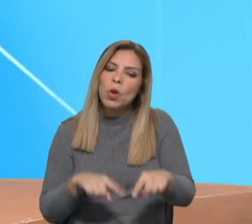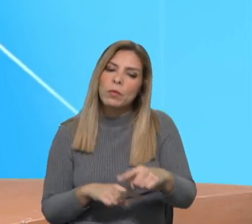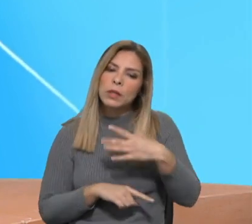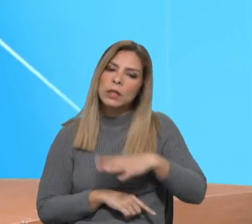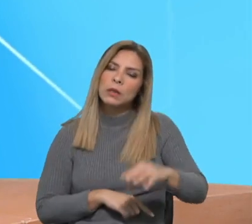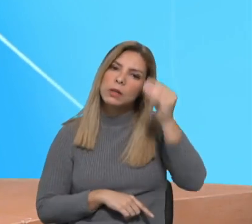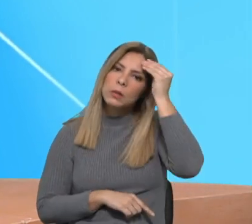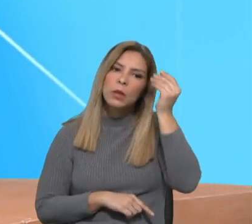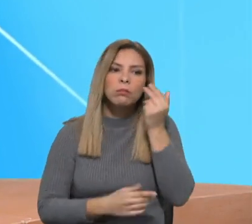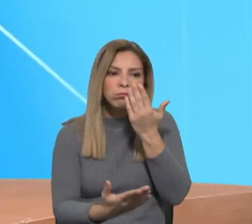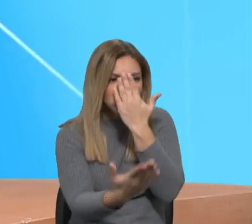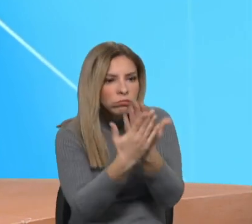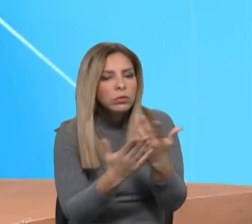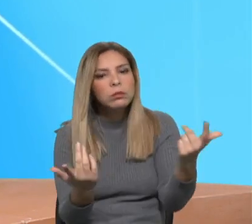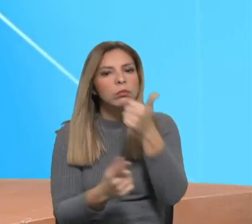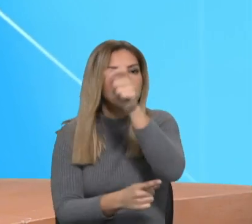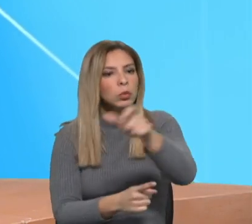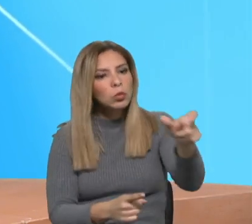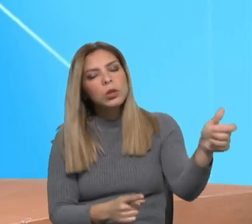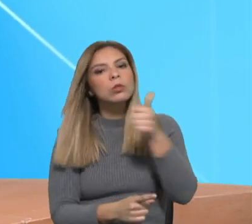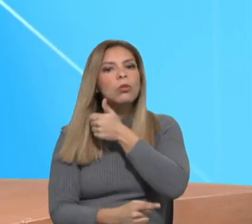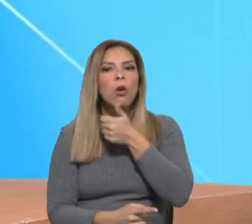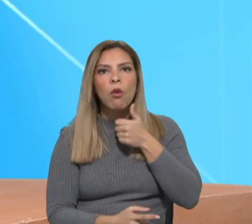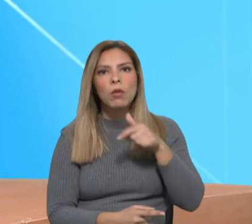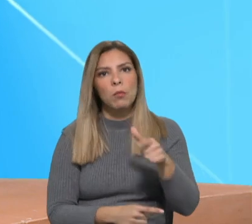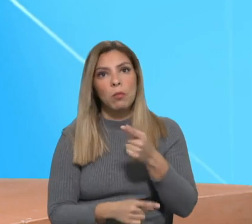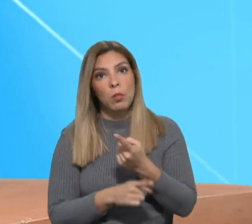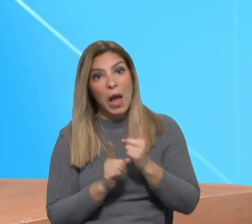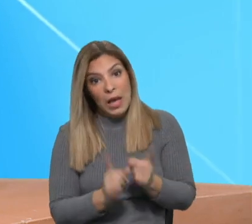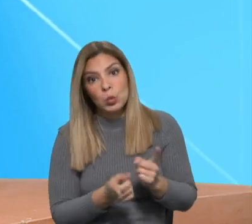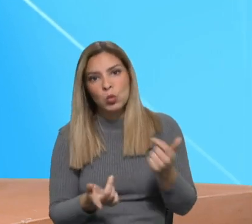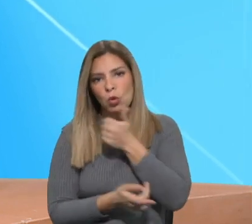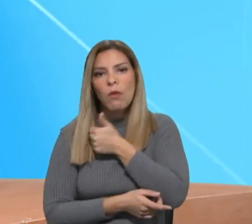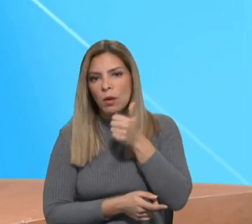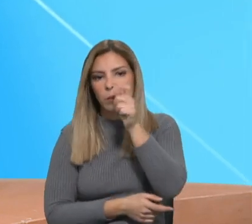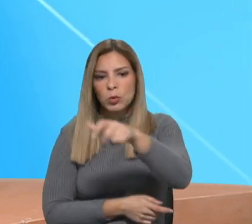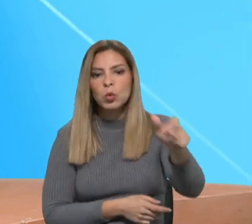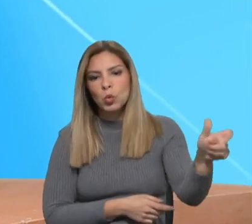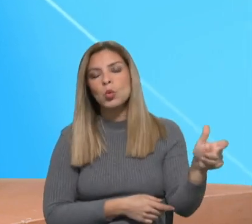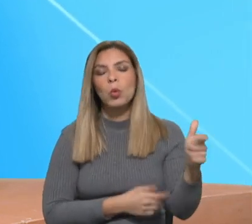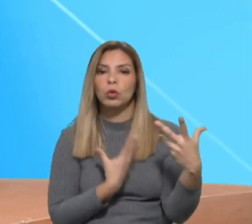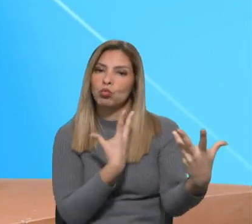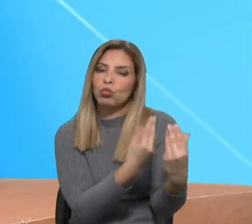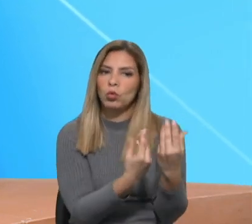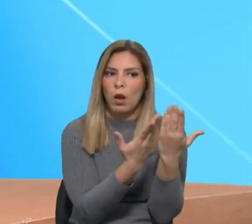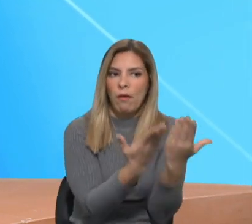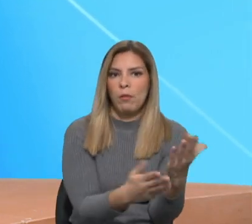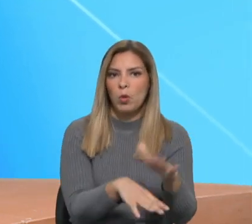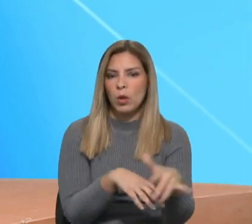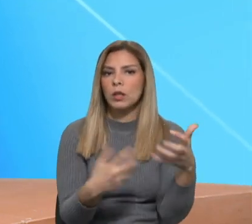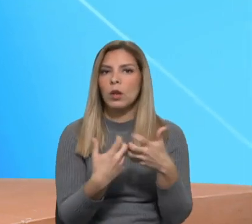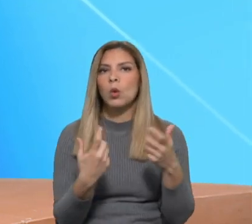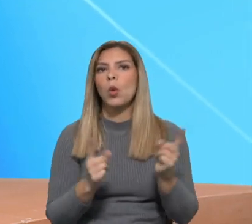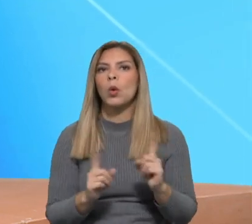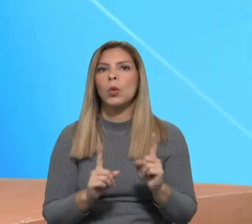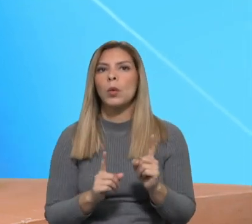próprios olhos o sofrimento das populações, porque normalmente é disso que se trata, é estar junto dos que mais sofrem com as consequências da guerra, que não são aqueles que apertam